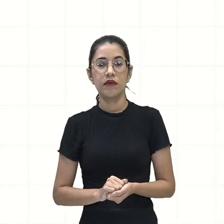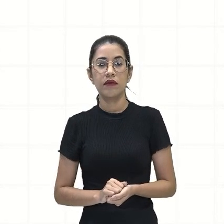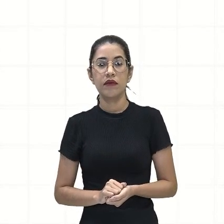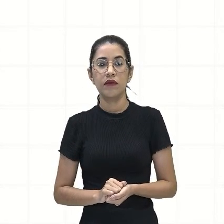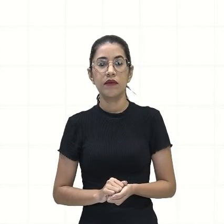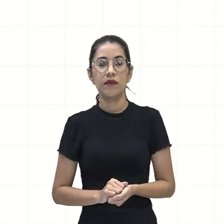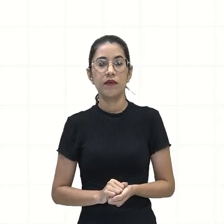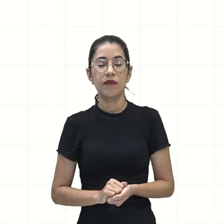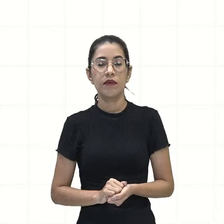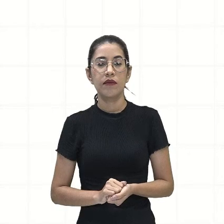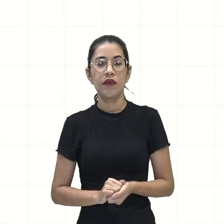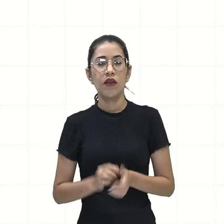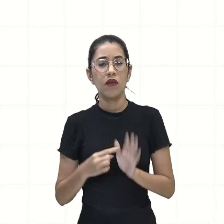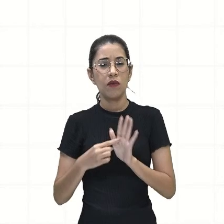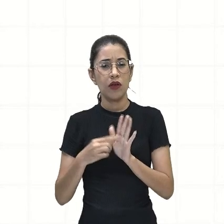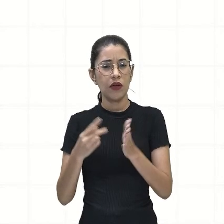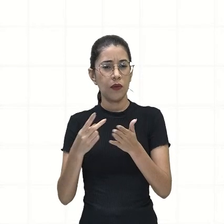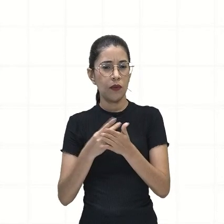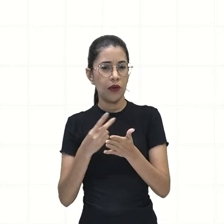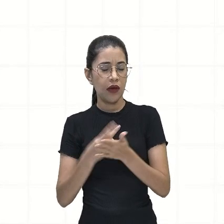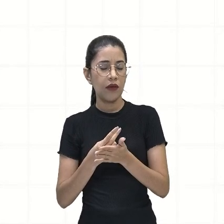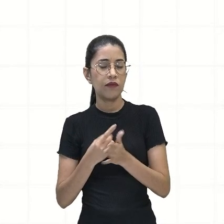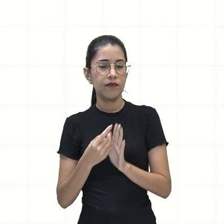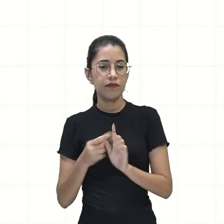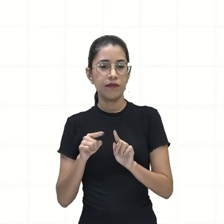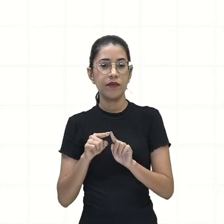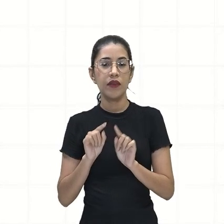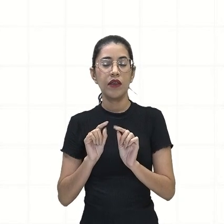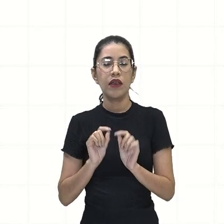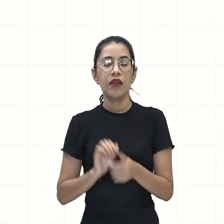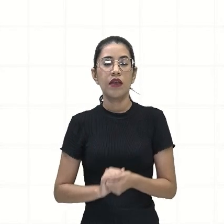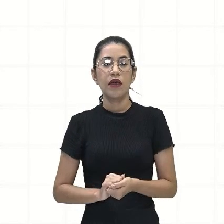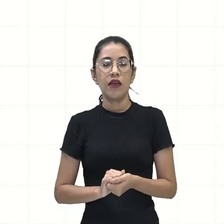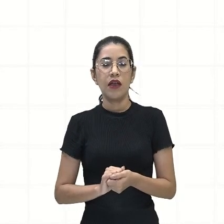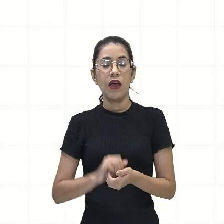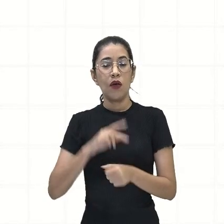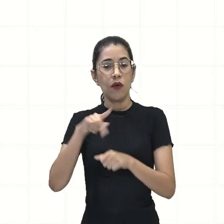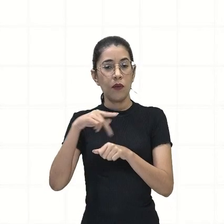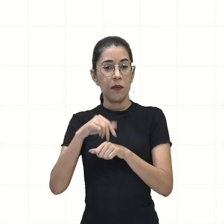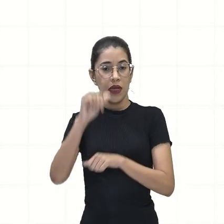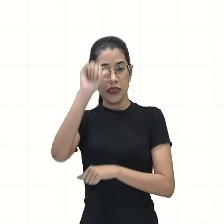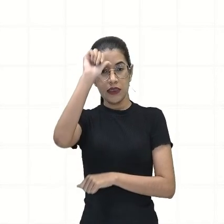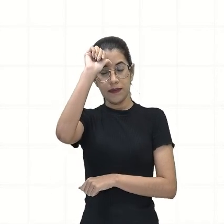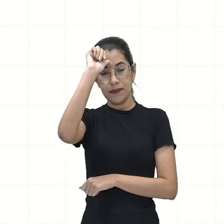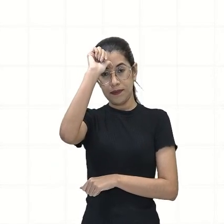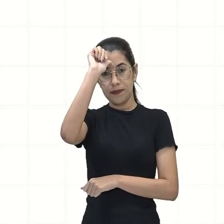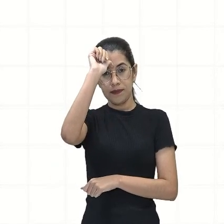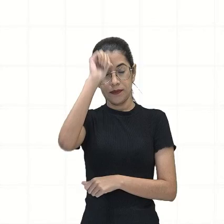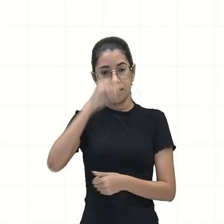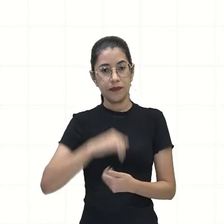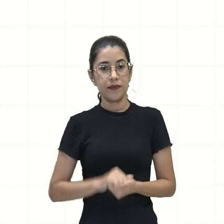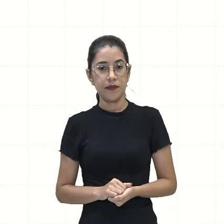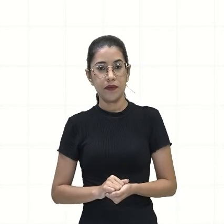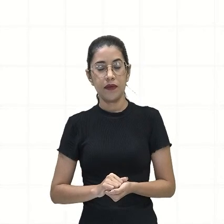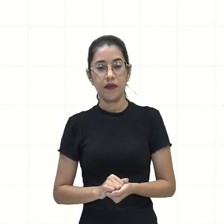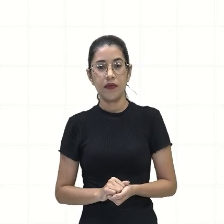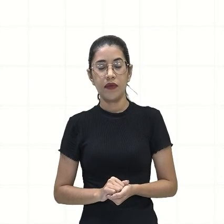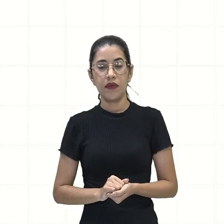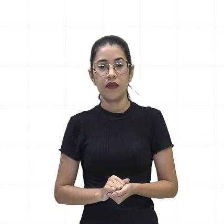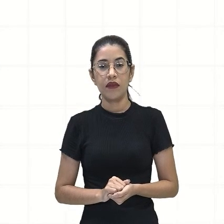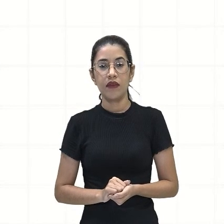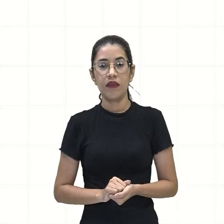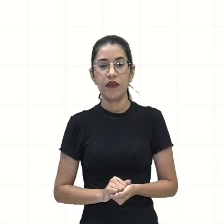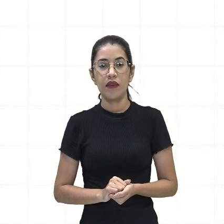um erro que eu quero mostrar para vocês. A Índia aqui, ó, né? Na Índia, eu tenho em torno